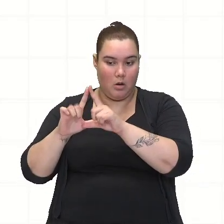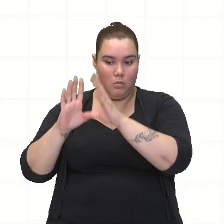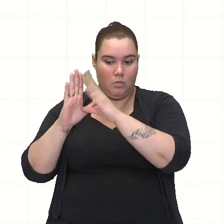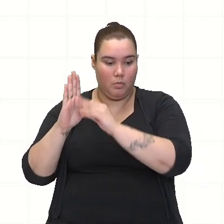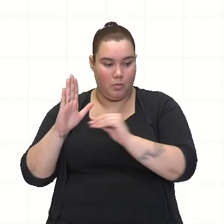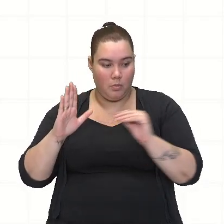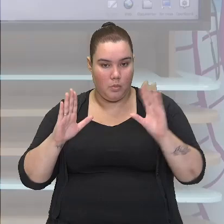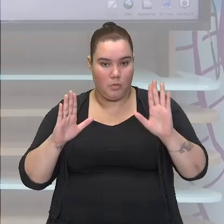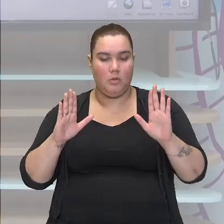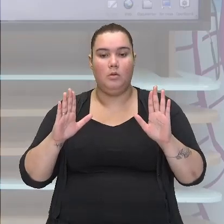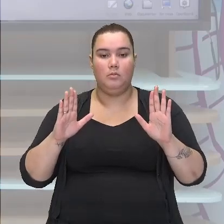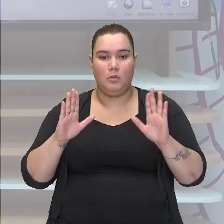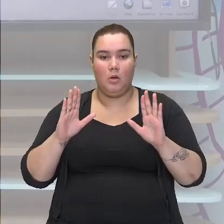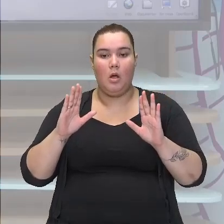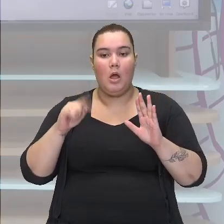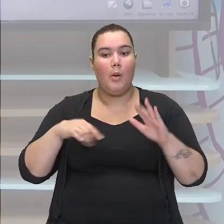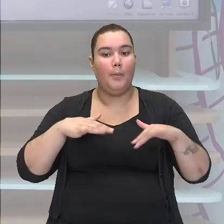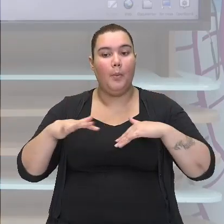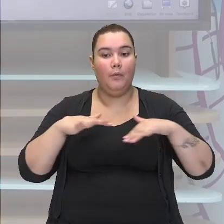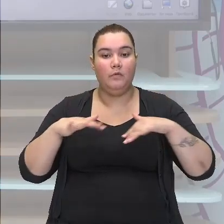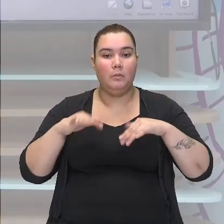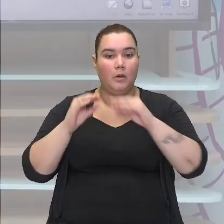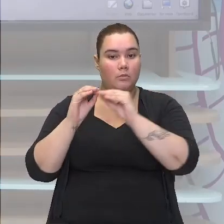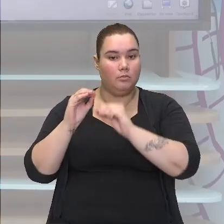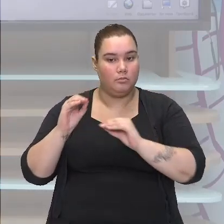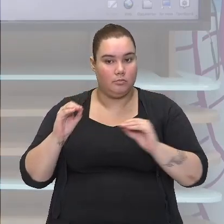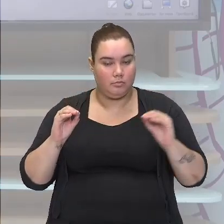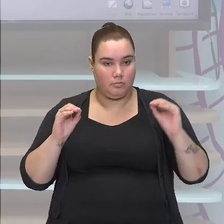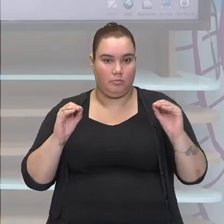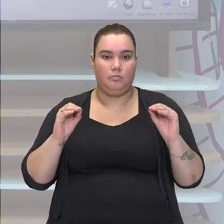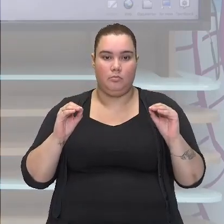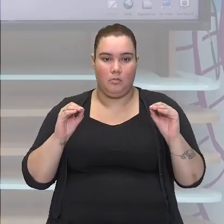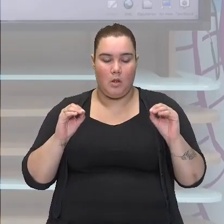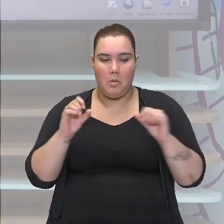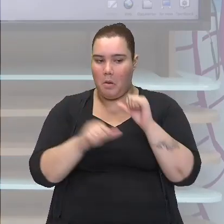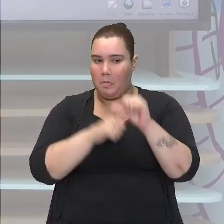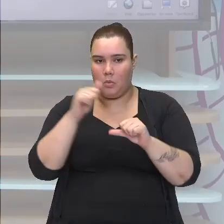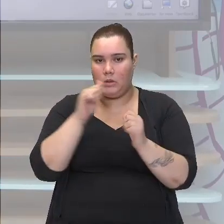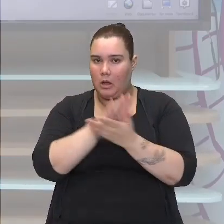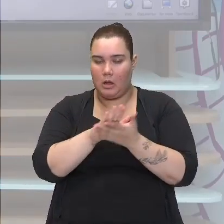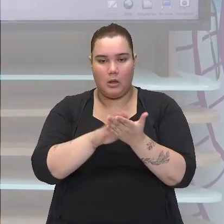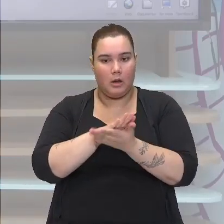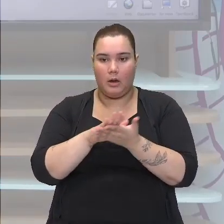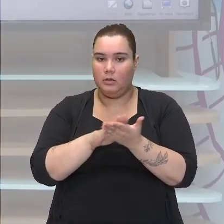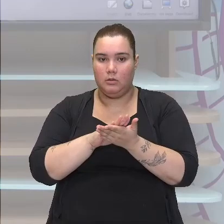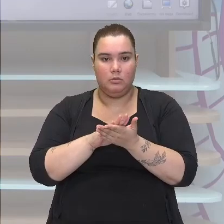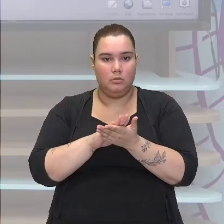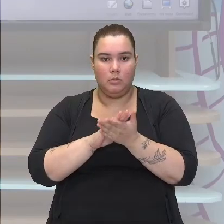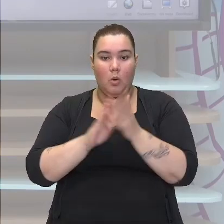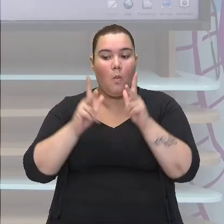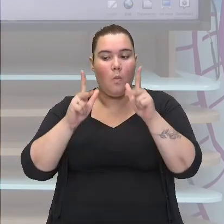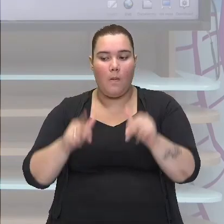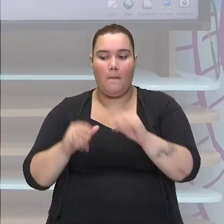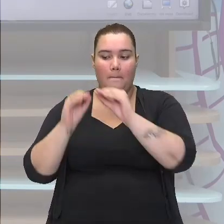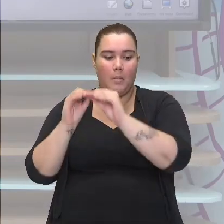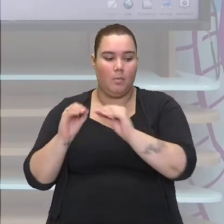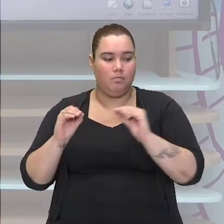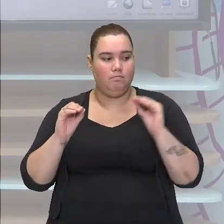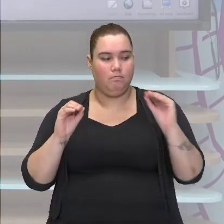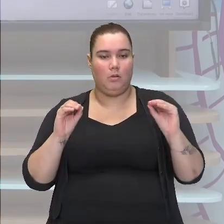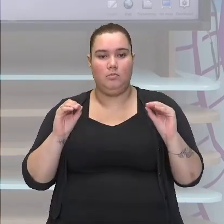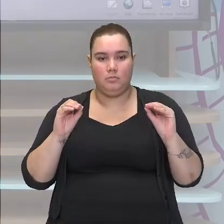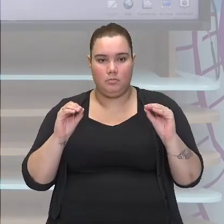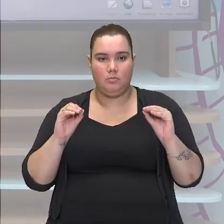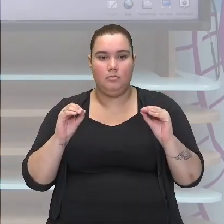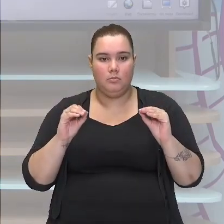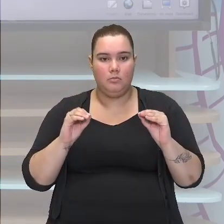Eu vou fazer a movimentação, não vou distorcer a figura e ele vai do jeito que ele está, manter